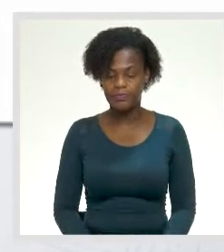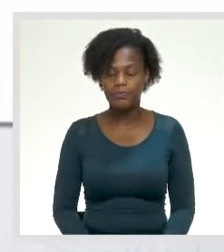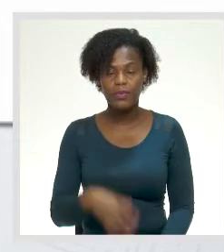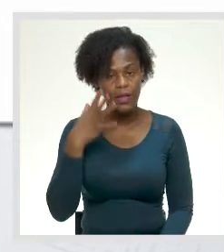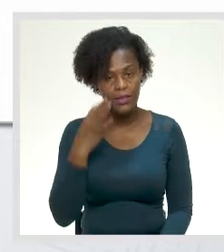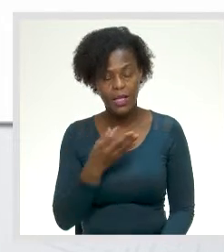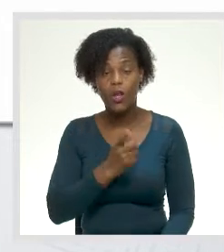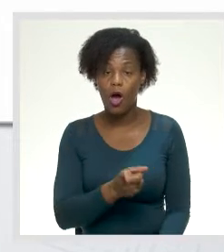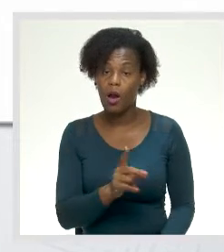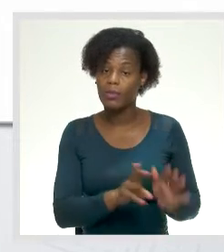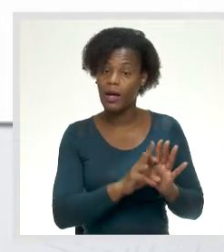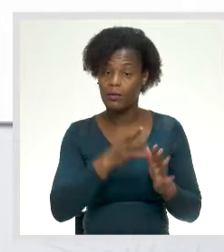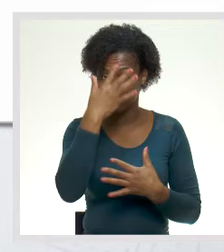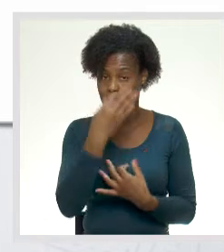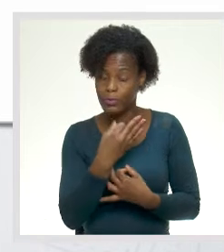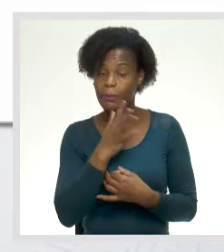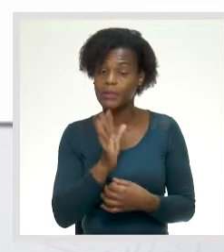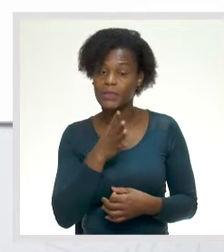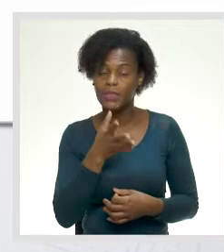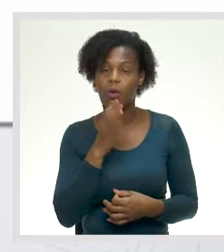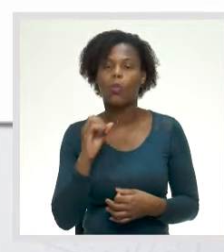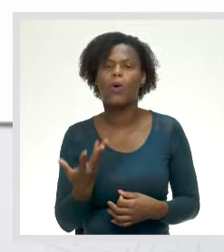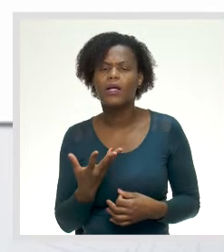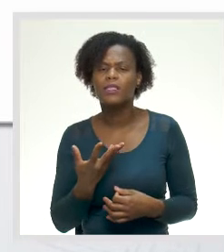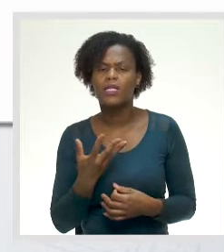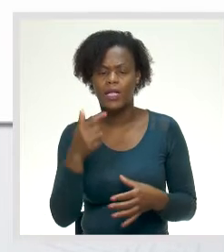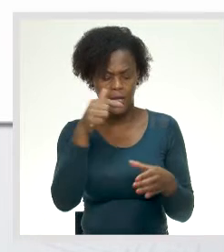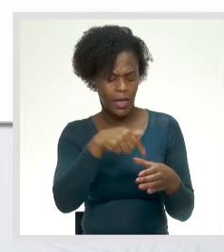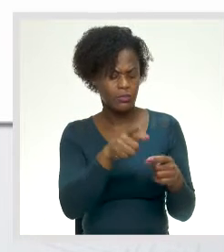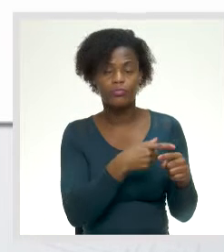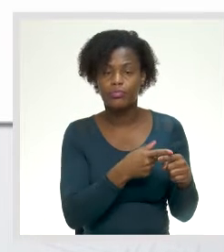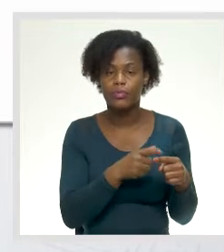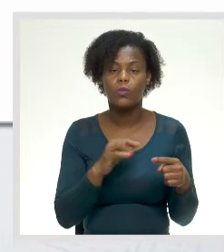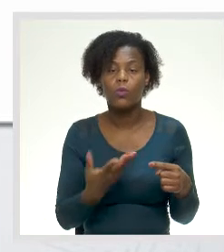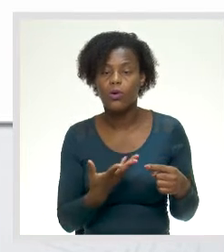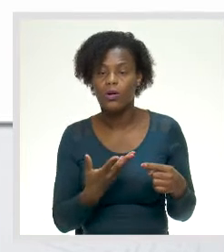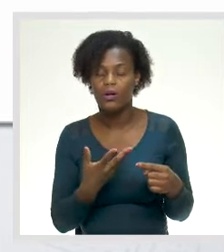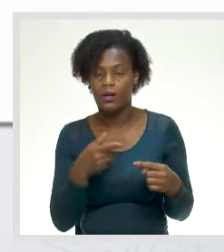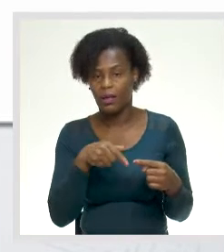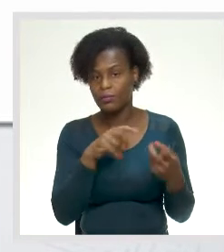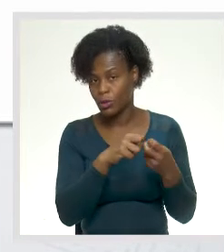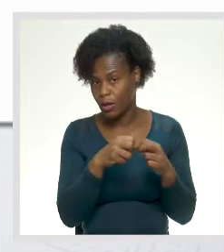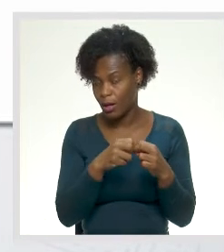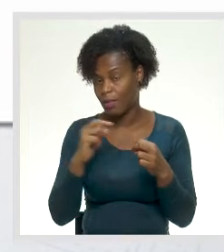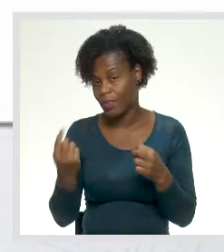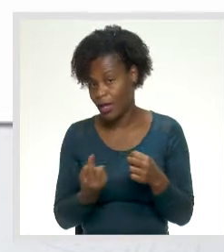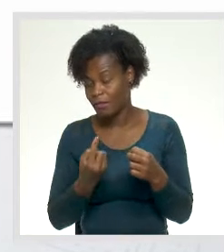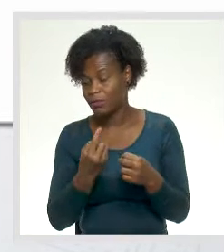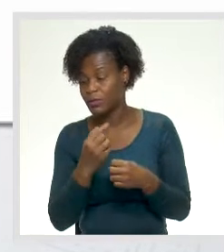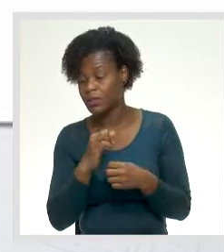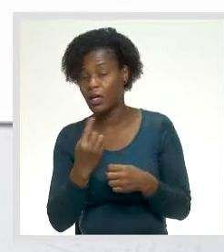Assim, as normas de conduta têm de definir quais de entre os interesses em conflito devem